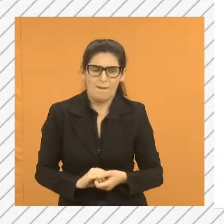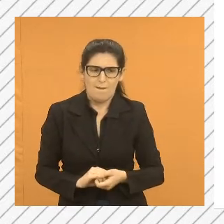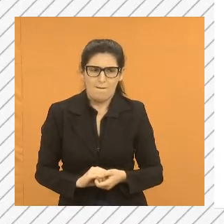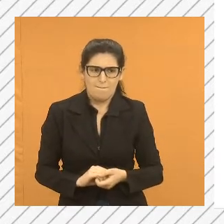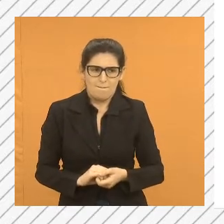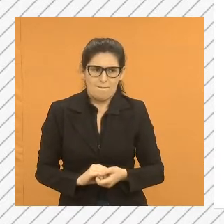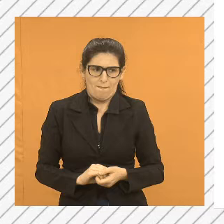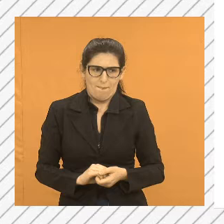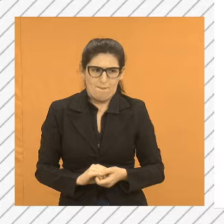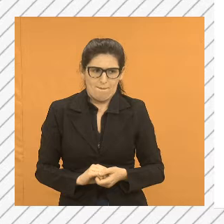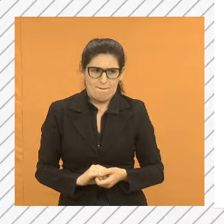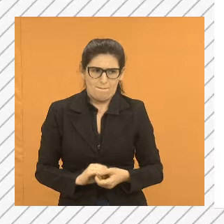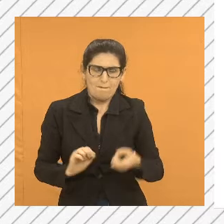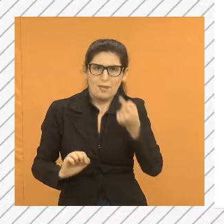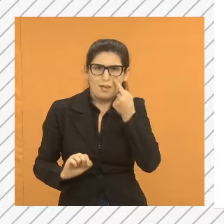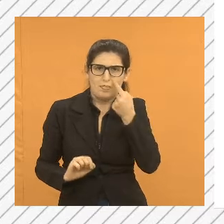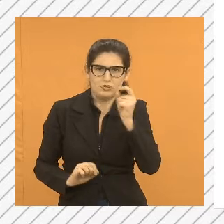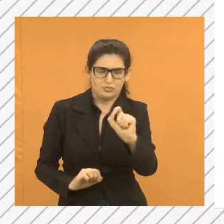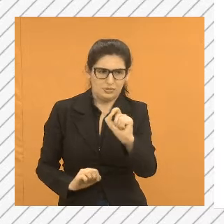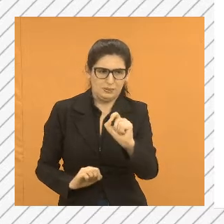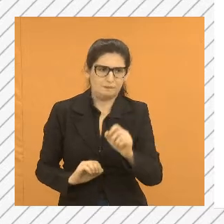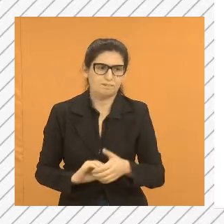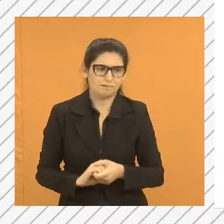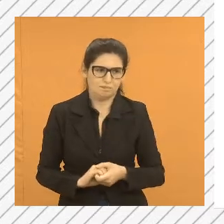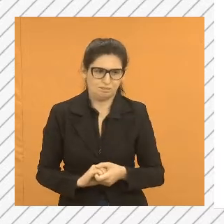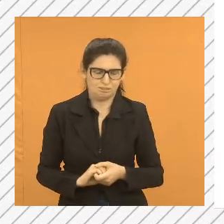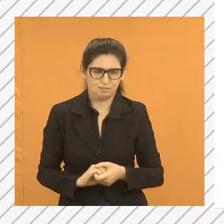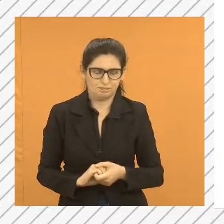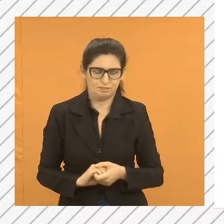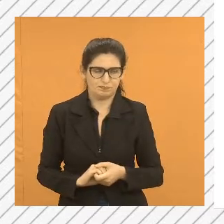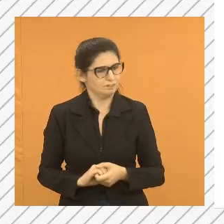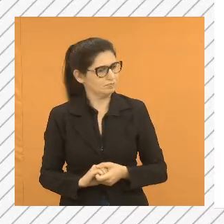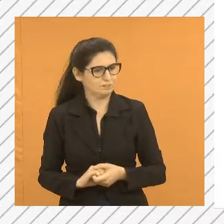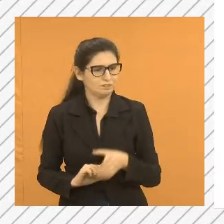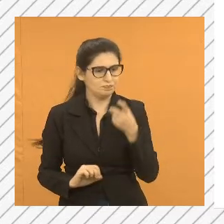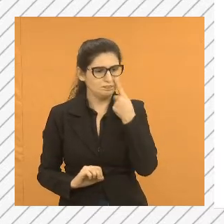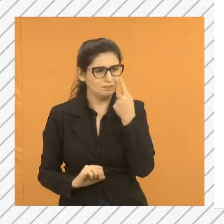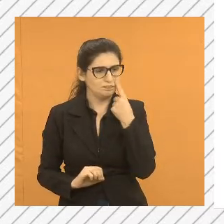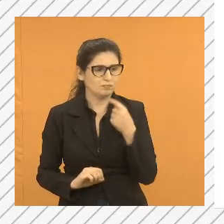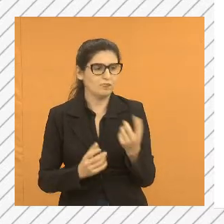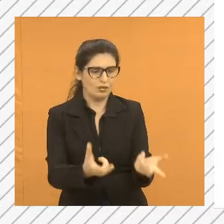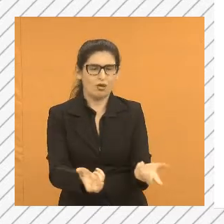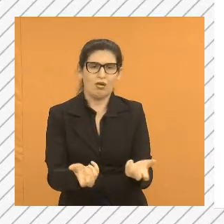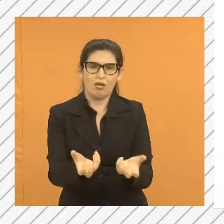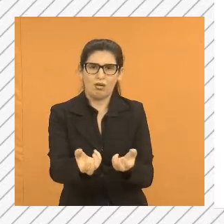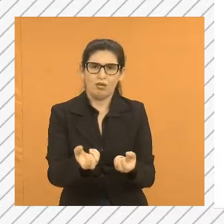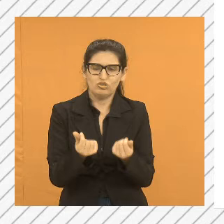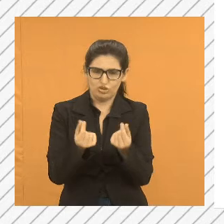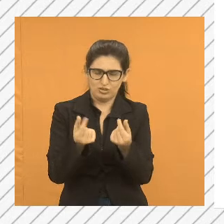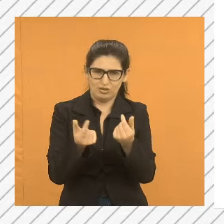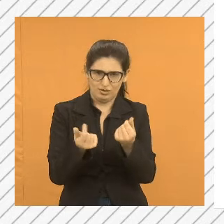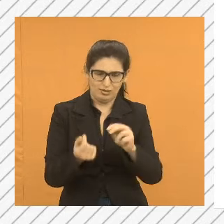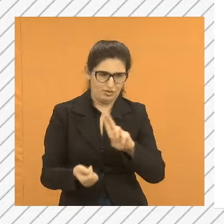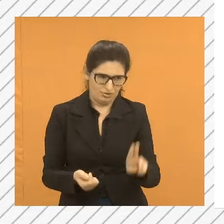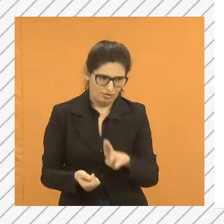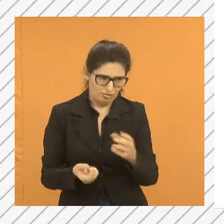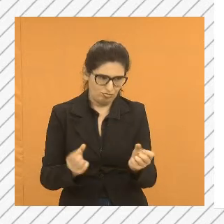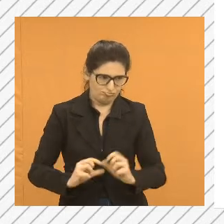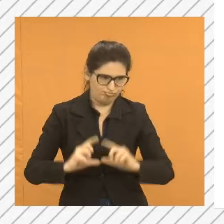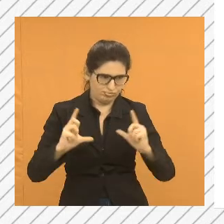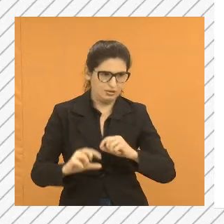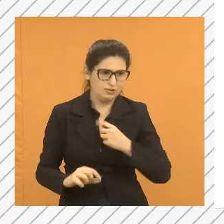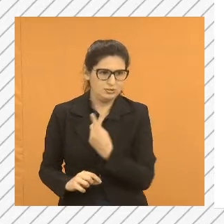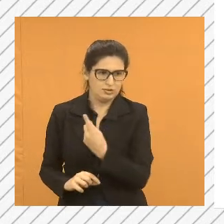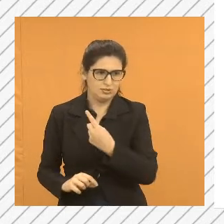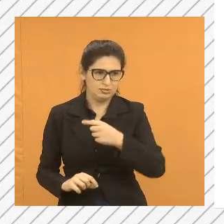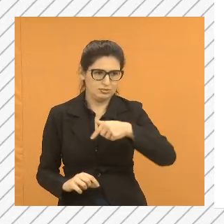Então, esse gráfico mostra a arrecadação do município no último quadrimestre, ele foi de 175